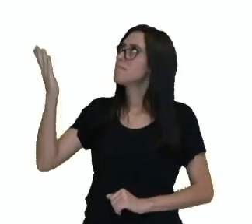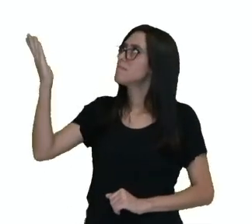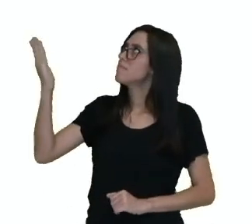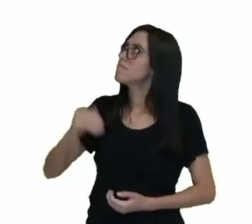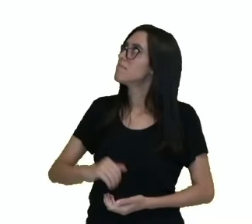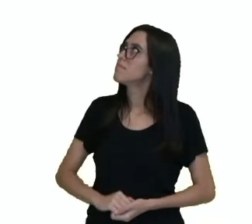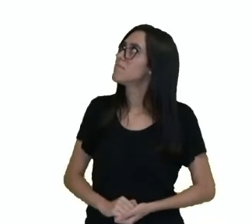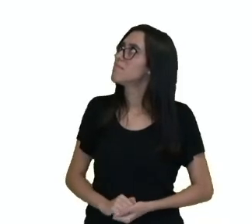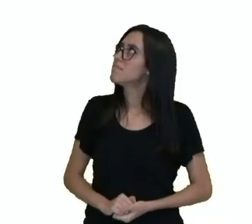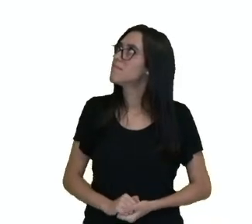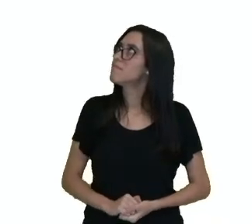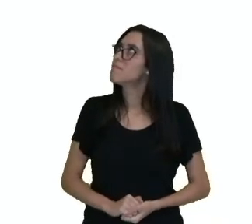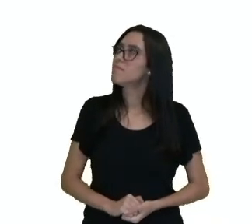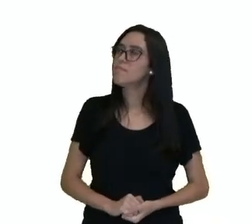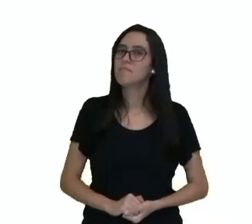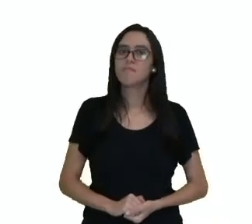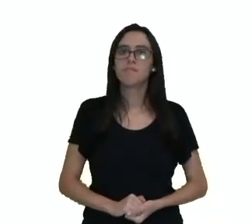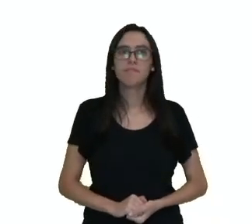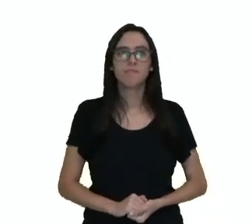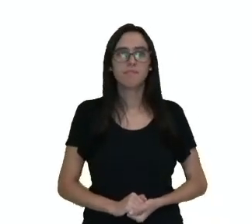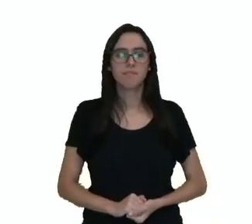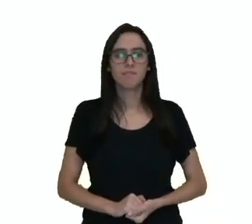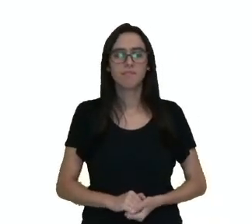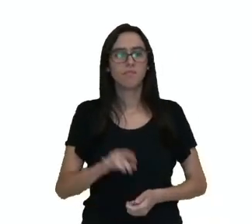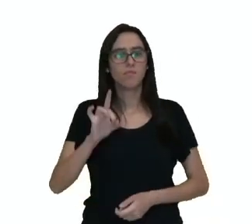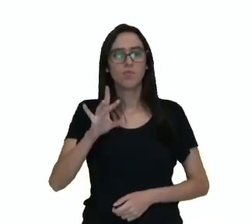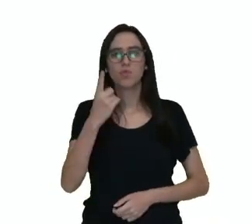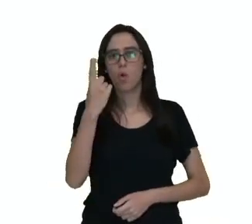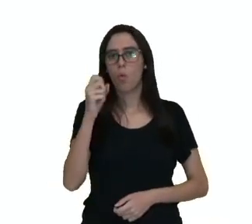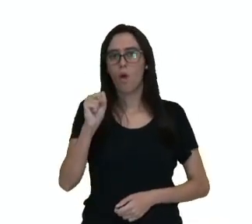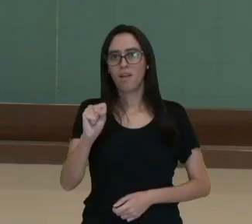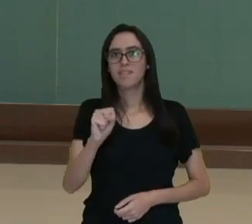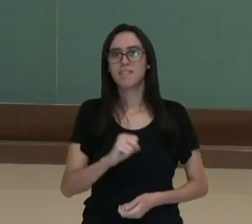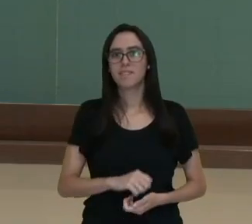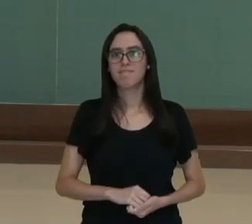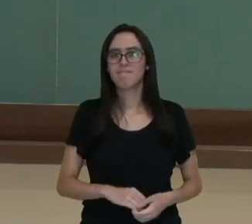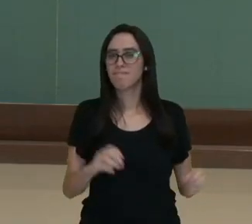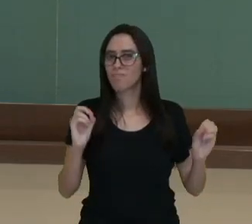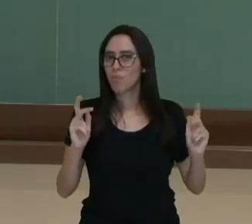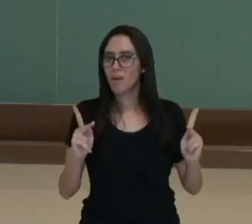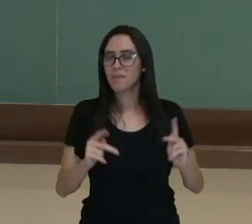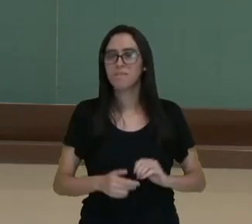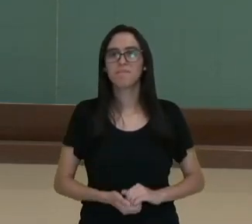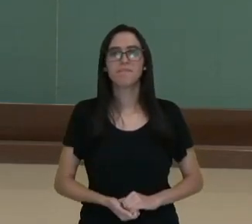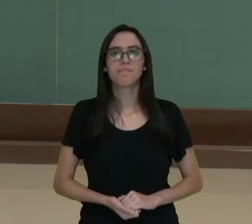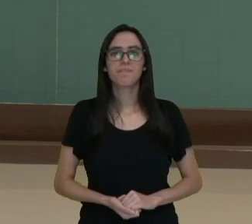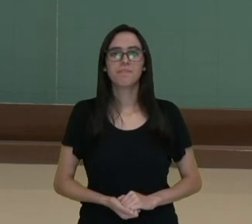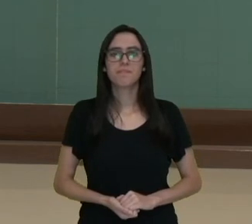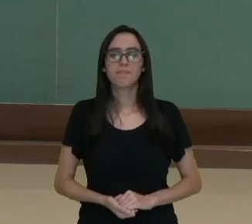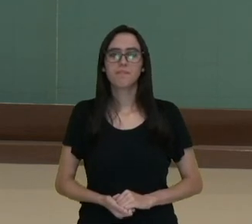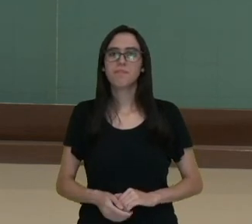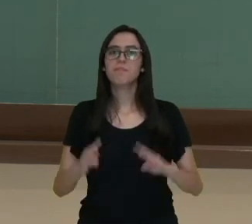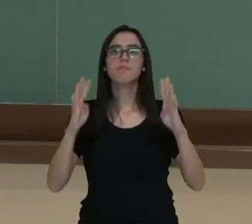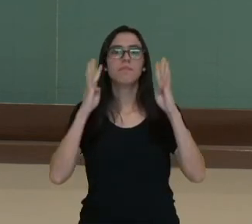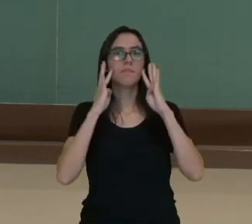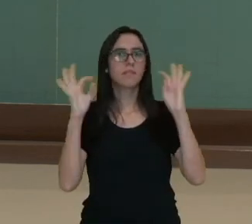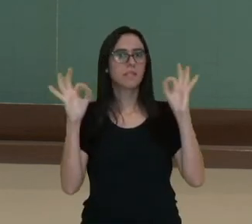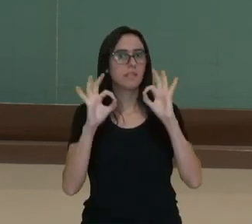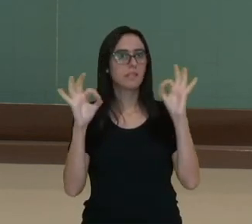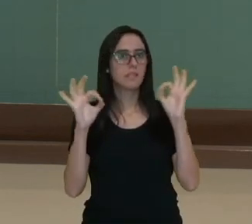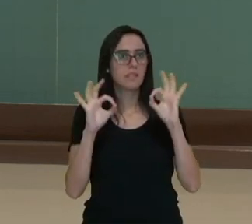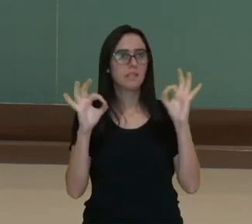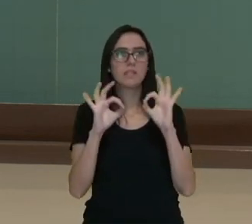só. Possessão, possession com S só. Beleza? Prestem bem atenção